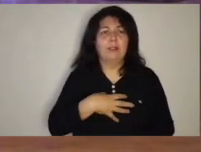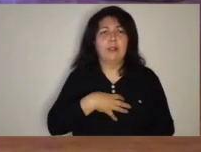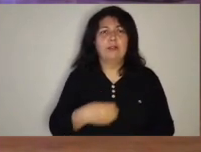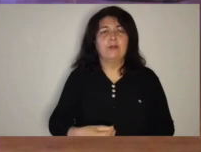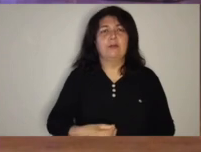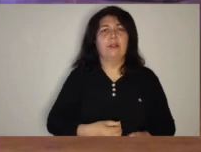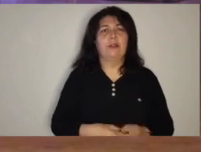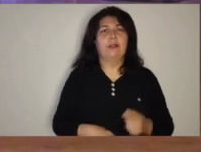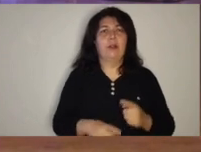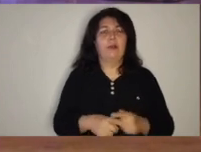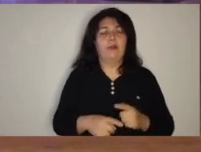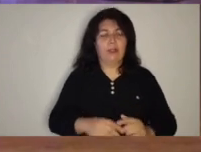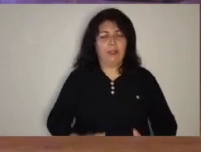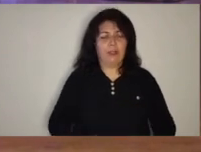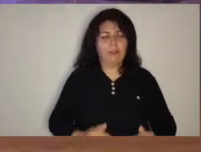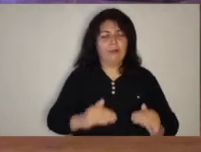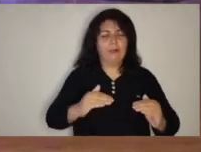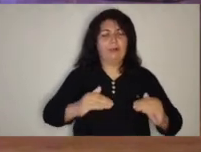crescer, irmãos.